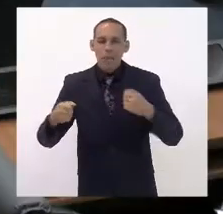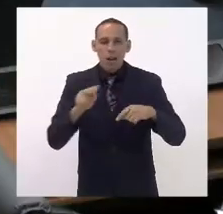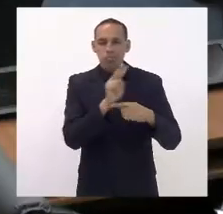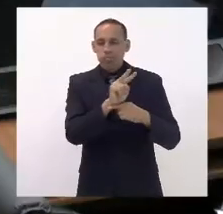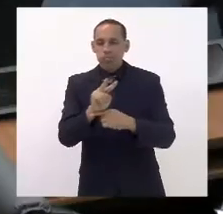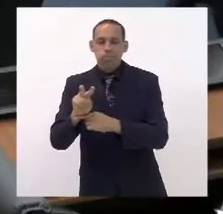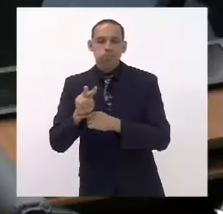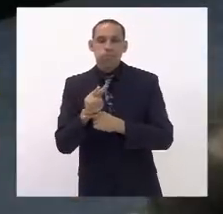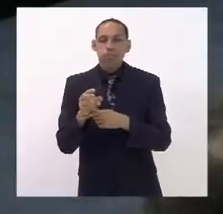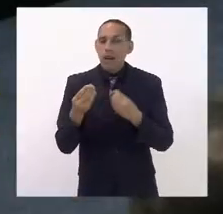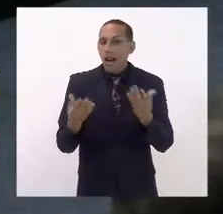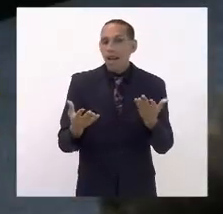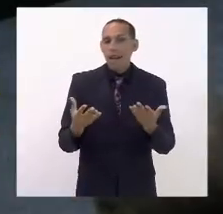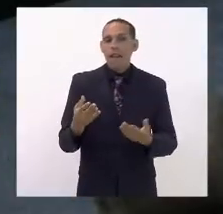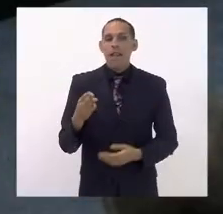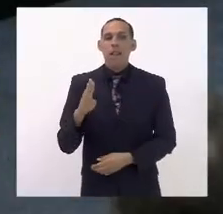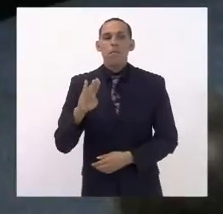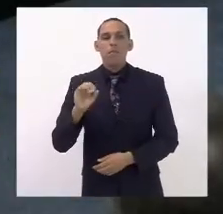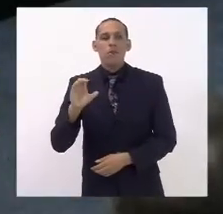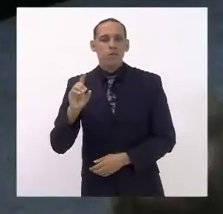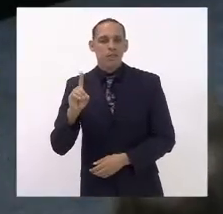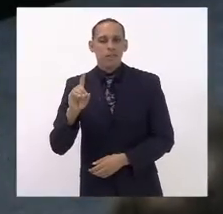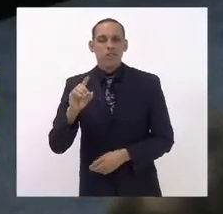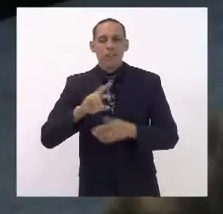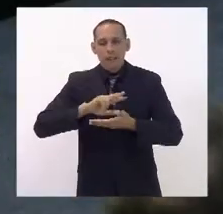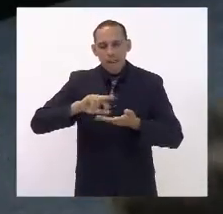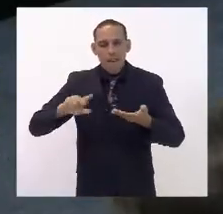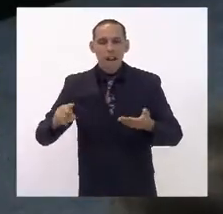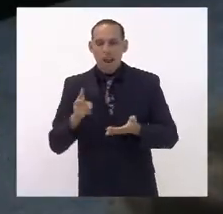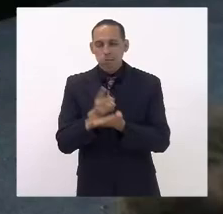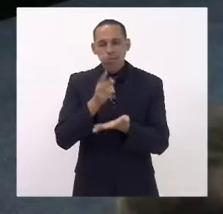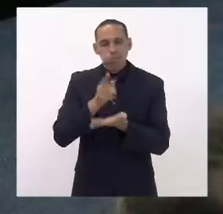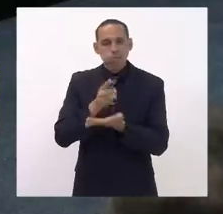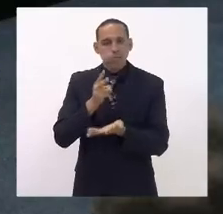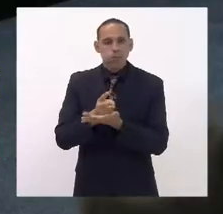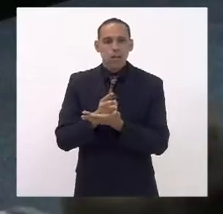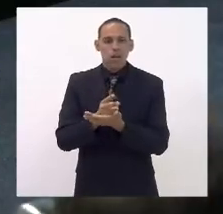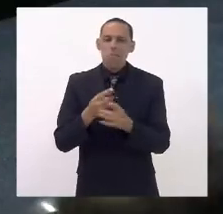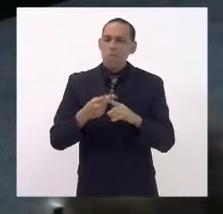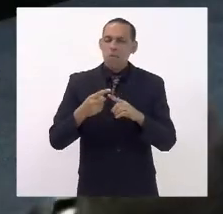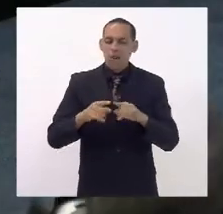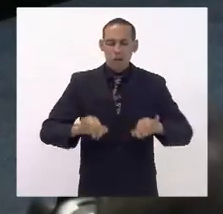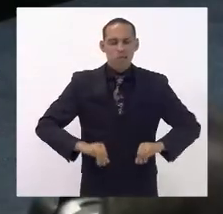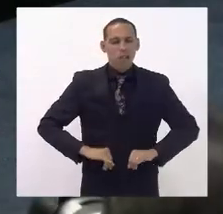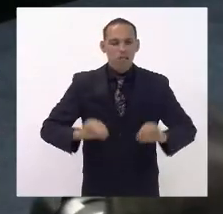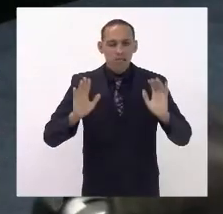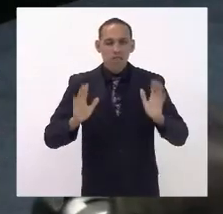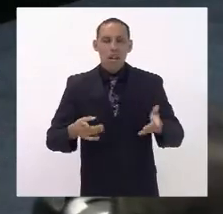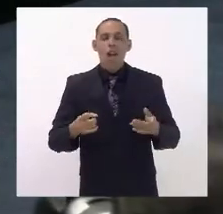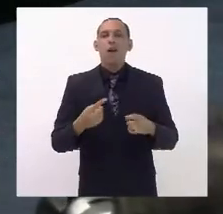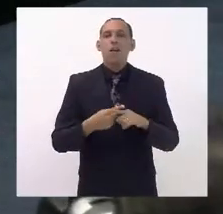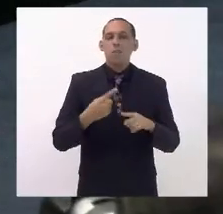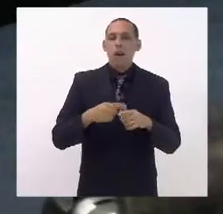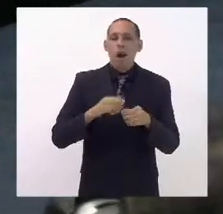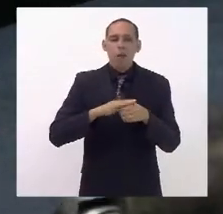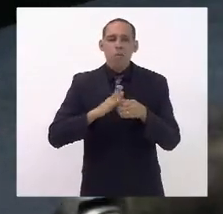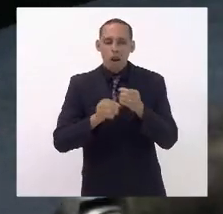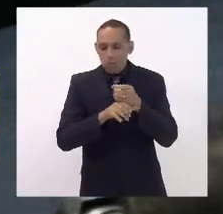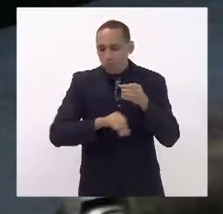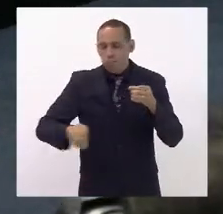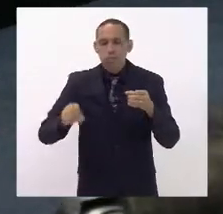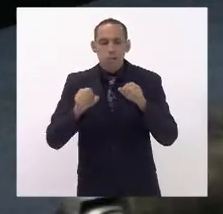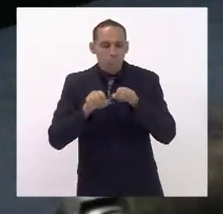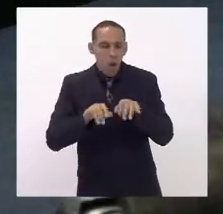garantir a reprodução da biodiversidade daquele local, que já vem sendo fortemente abalado pelo despejo de esgoto que segue